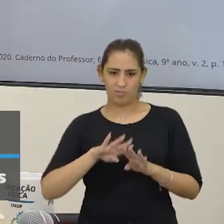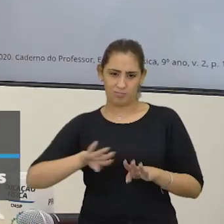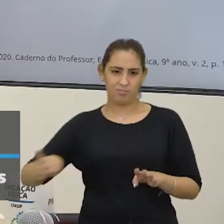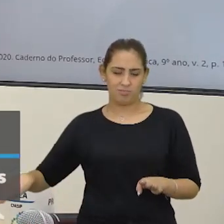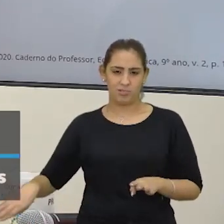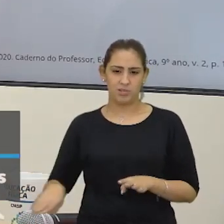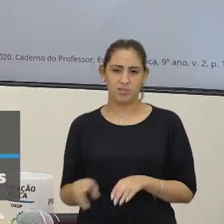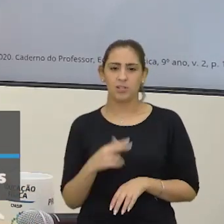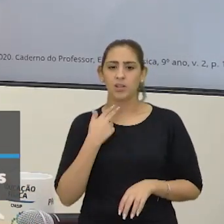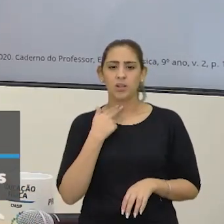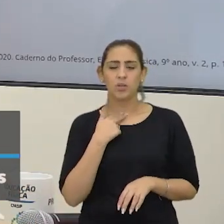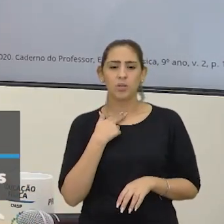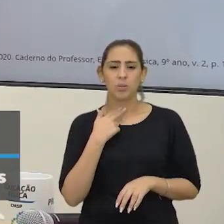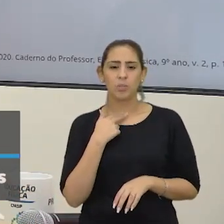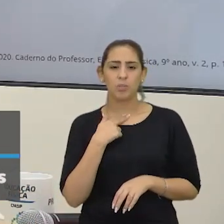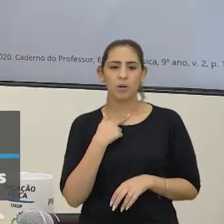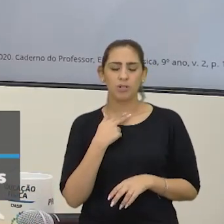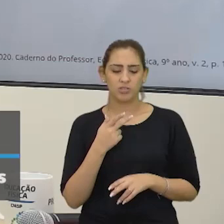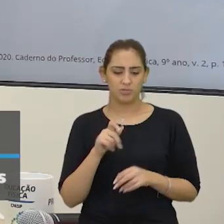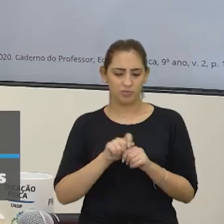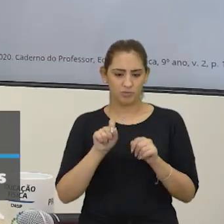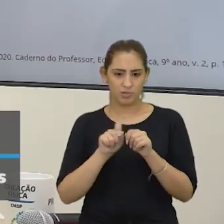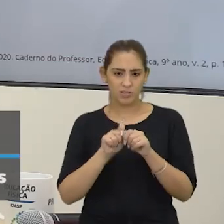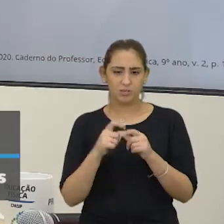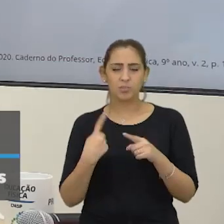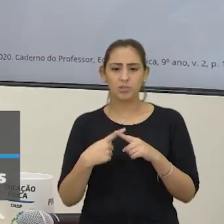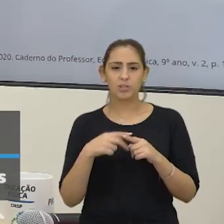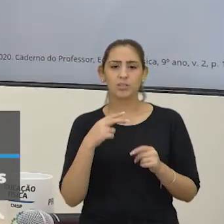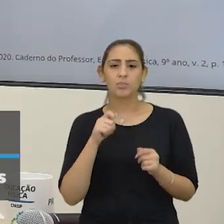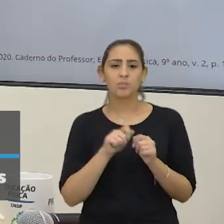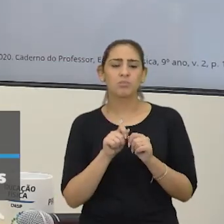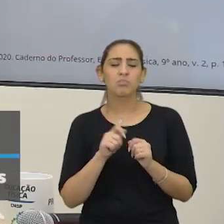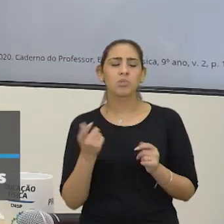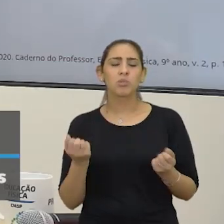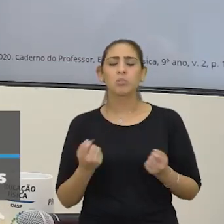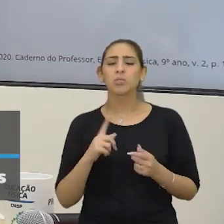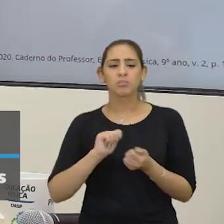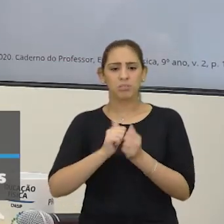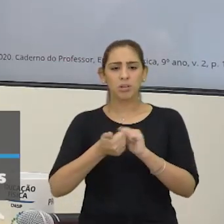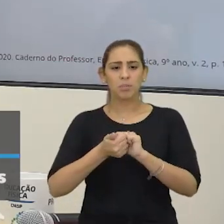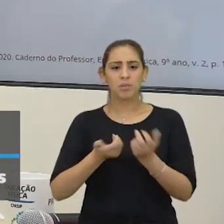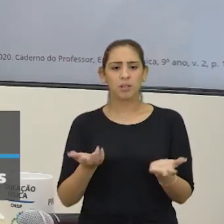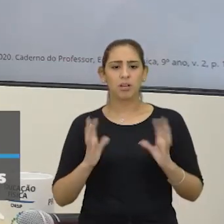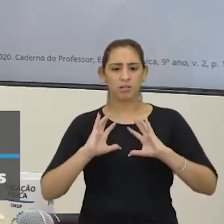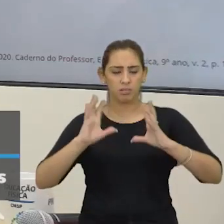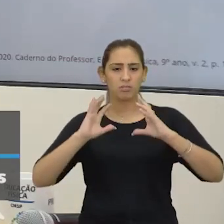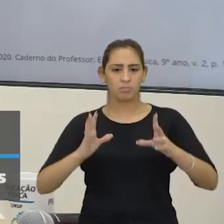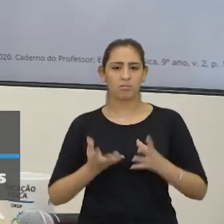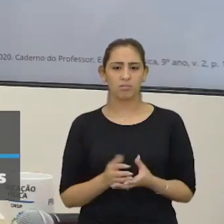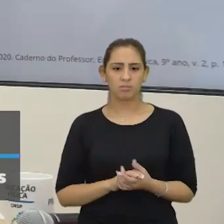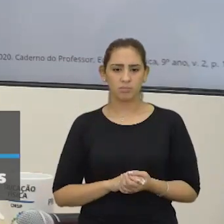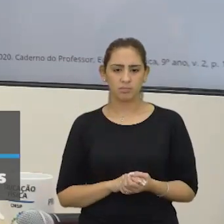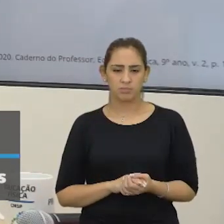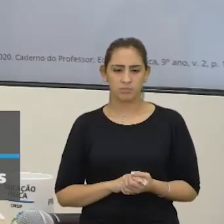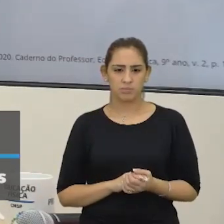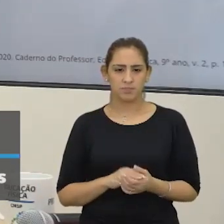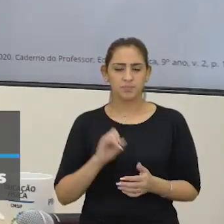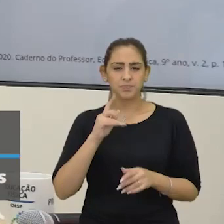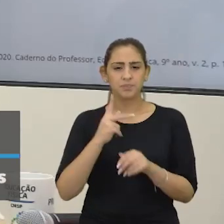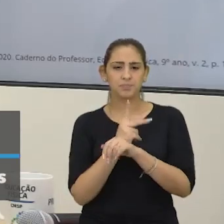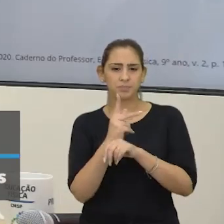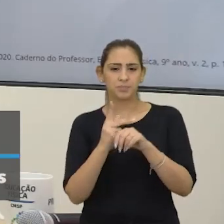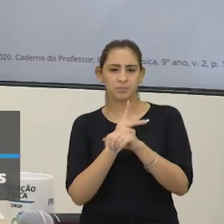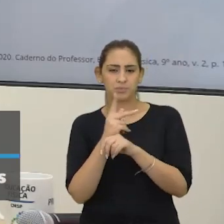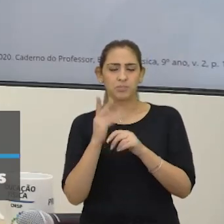ele não pode realizar aquele movimento. Por que não pode? E se adaptarmos o movimento? E se procurarmos, de acordo com o